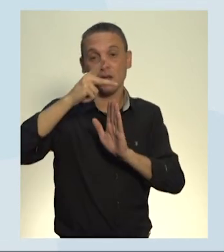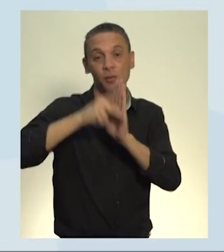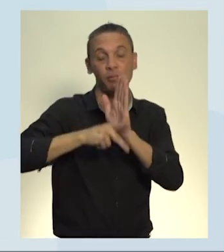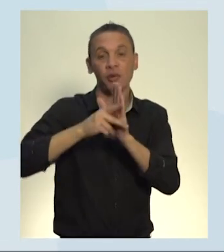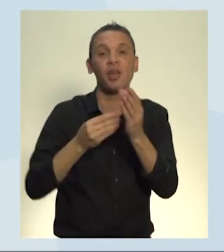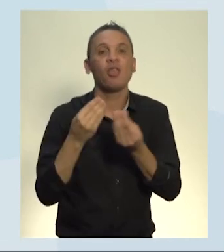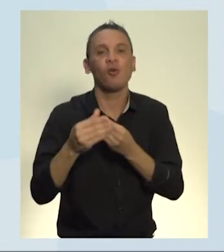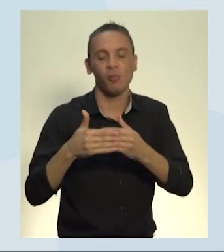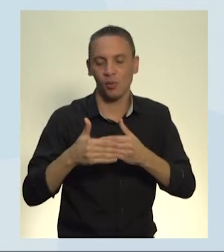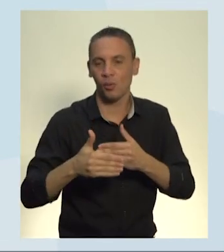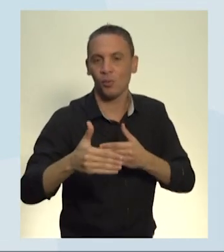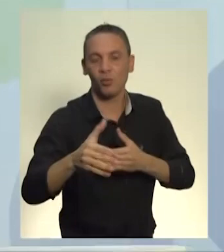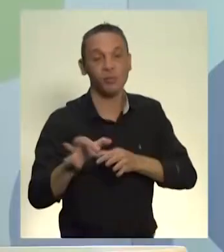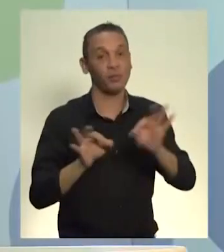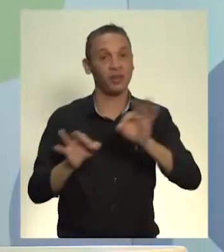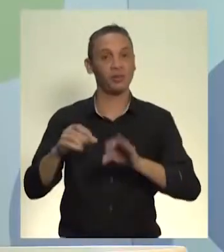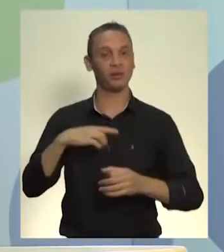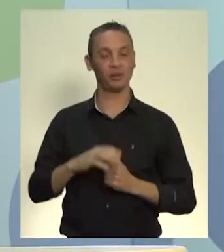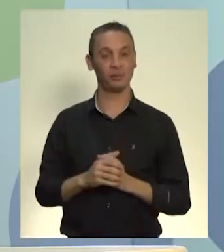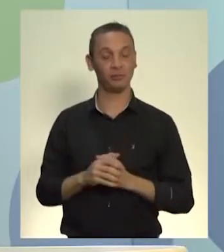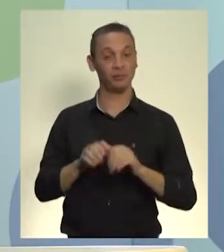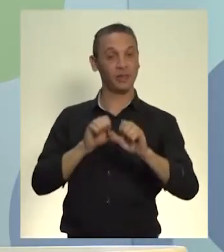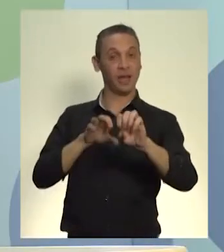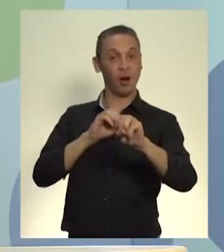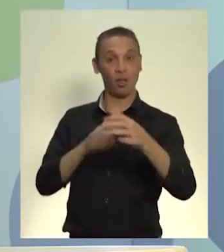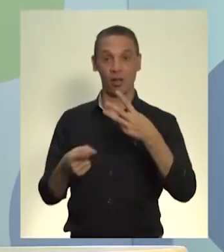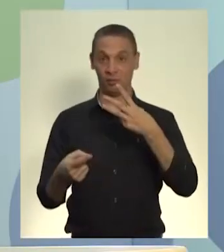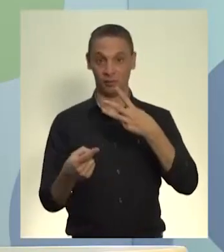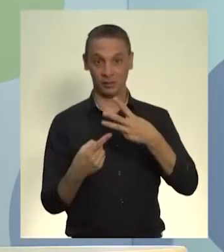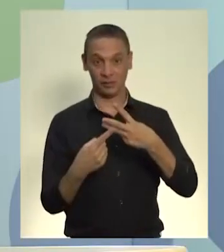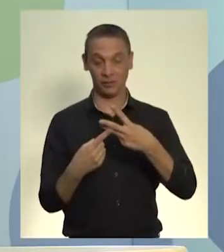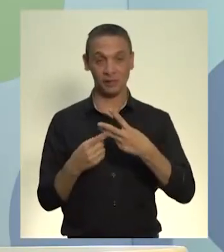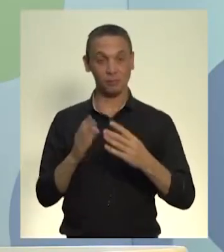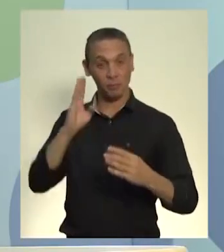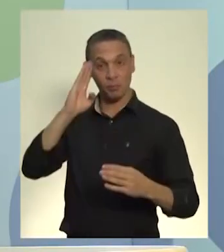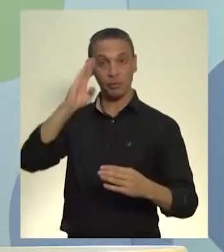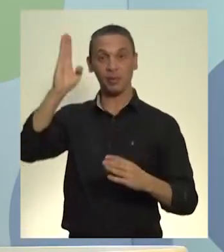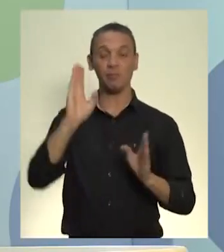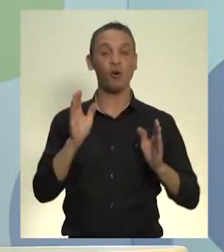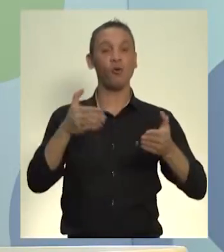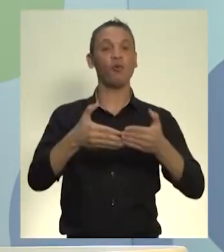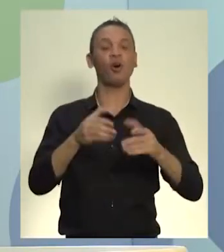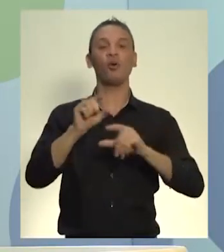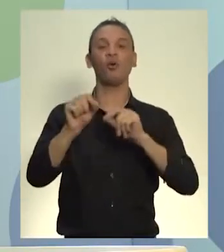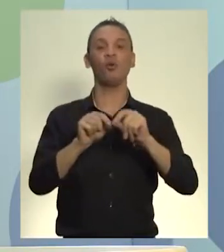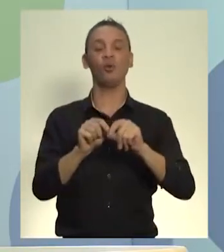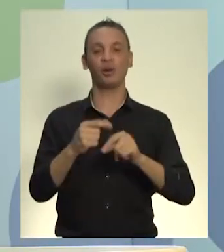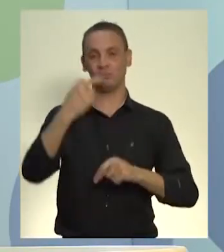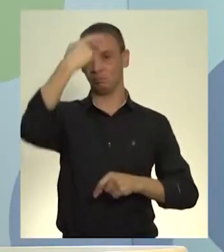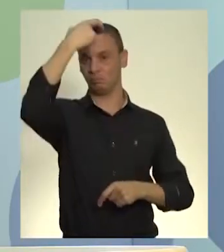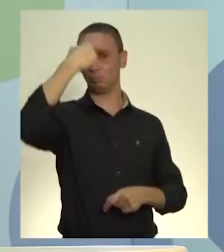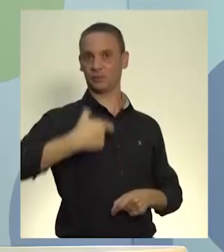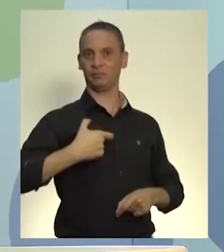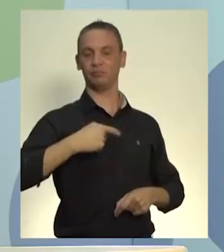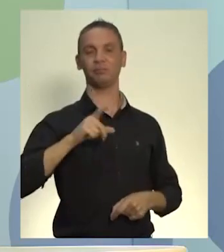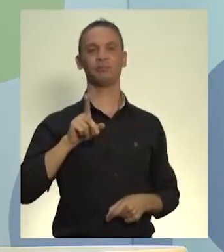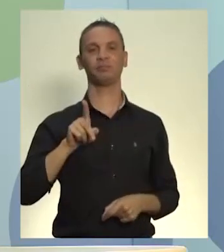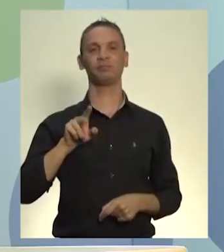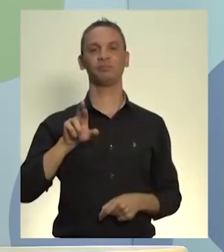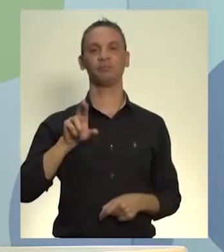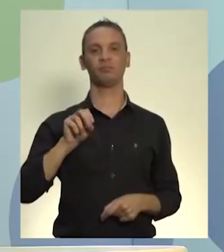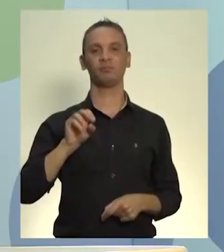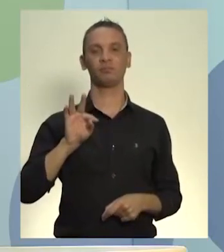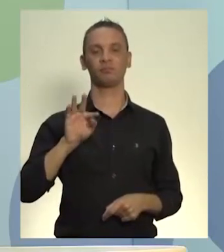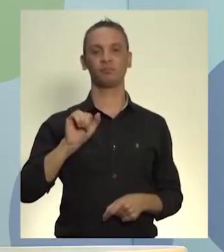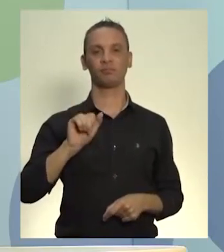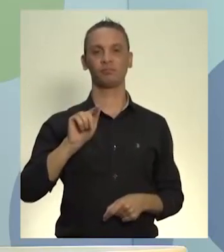só. Essa aula, que era a terceira aula, o elemento central era o conceito de protagonismo. A gente